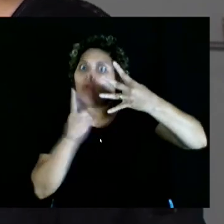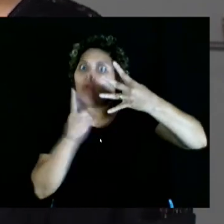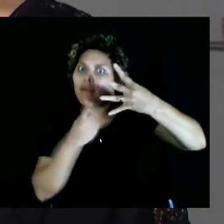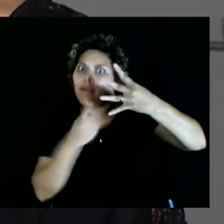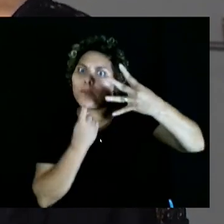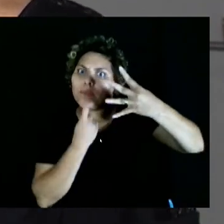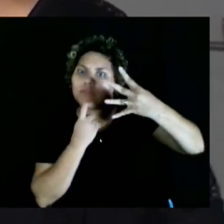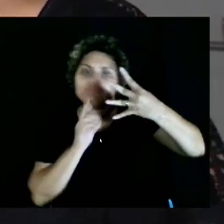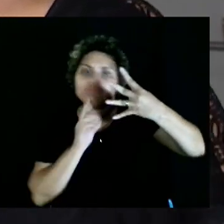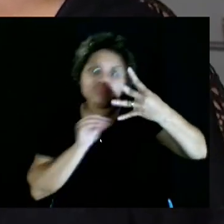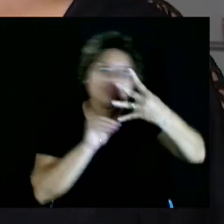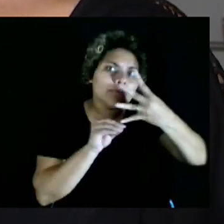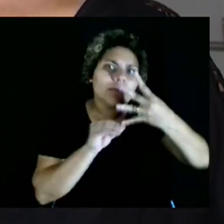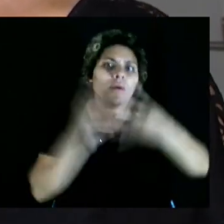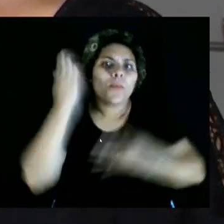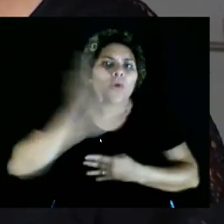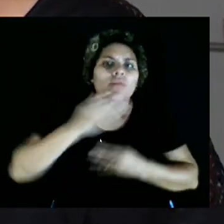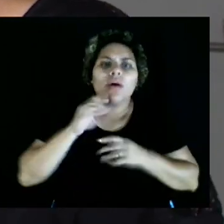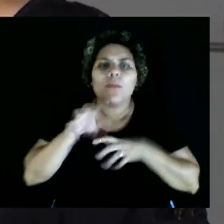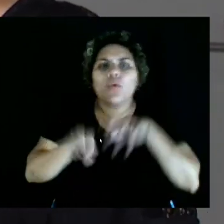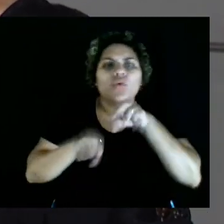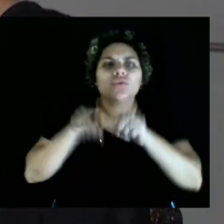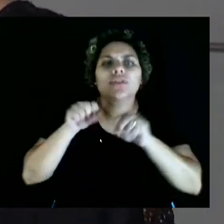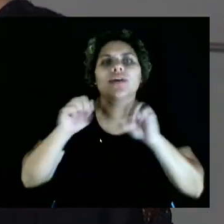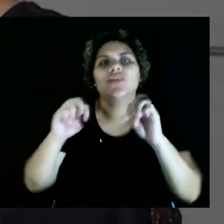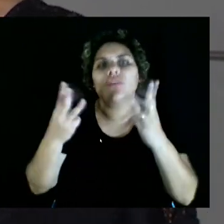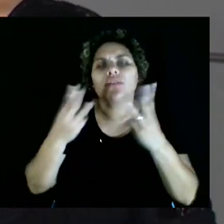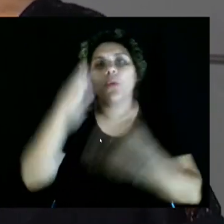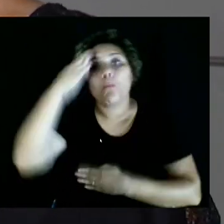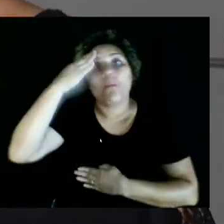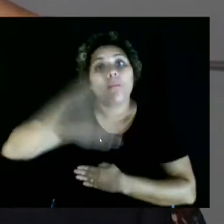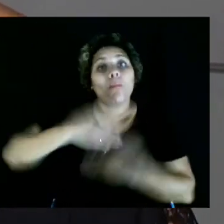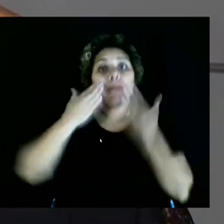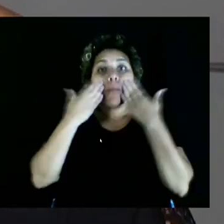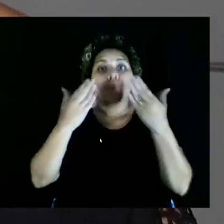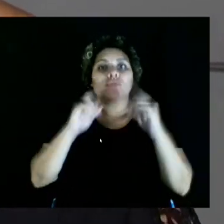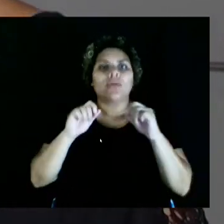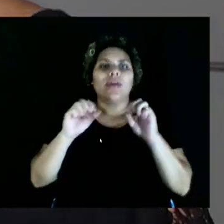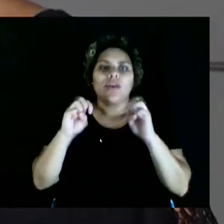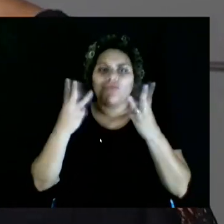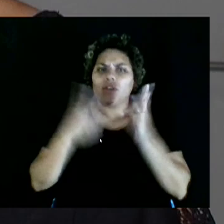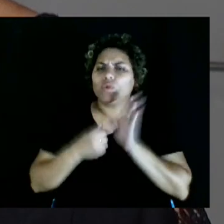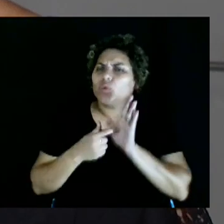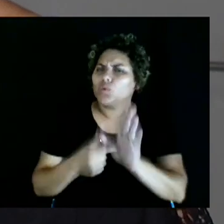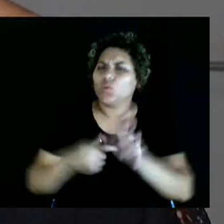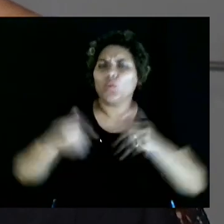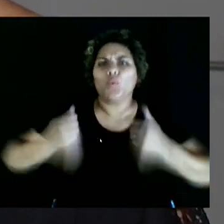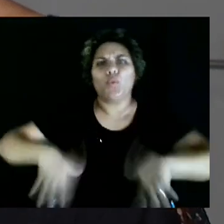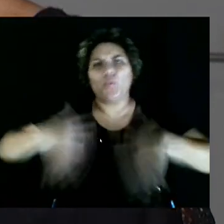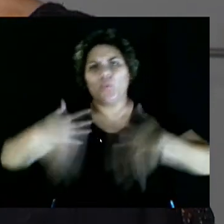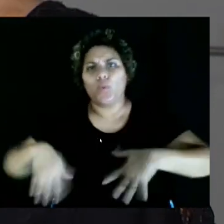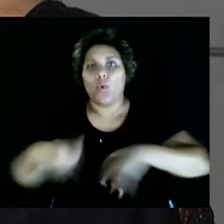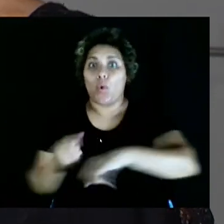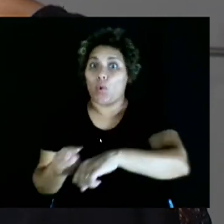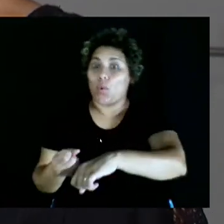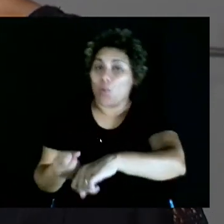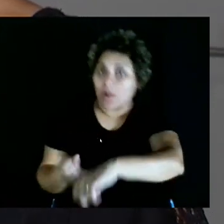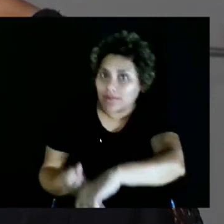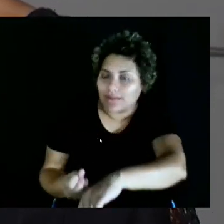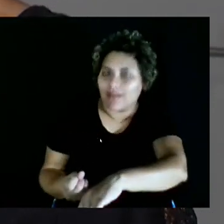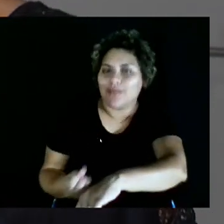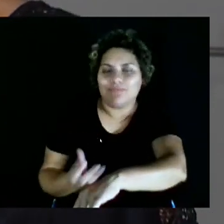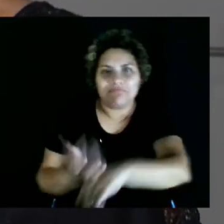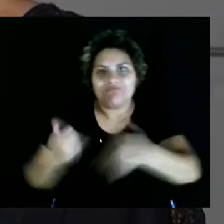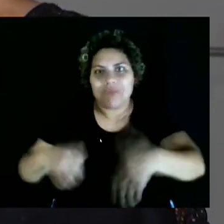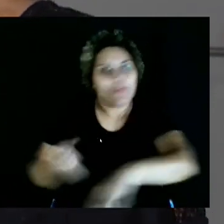gente está fazendo o nosso trabalho bem feito de entregar eventos de sucesso, eventos de qualidade, entregar um ambiente